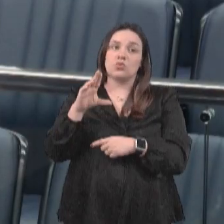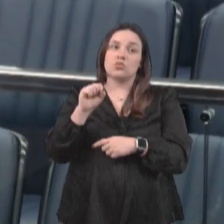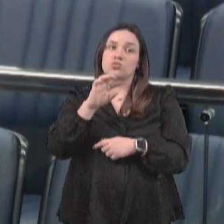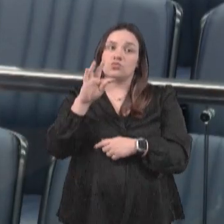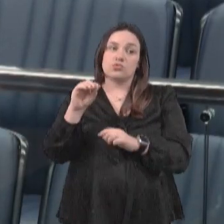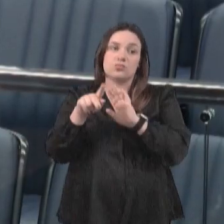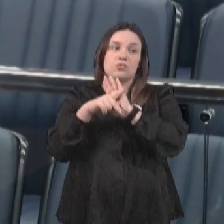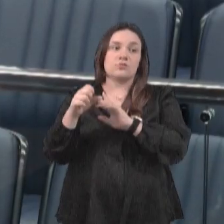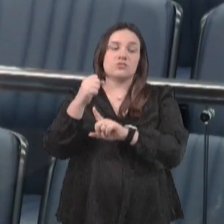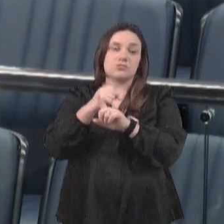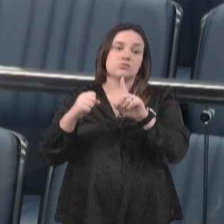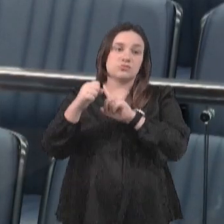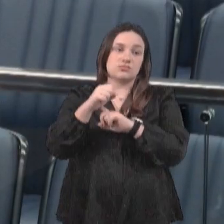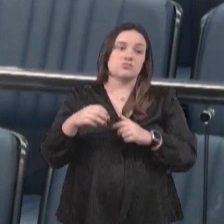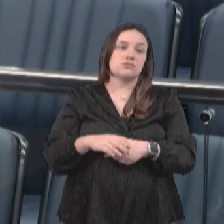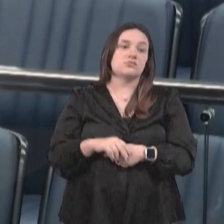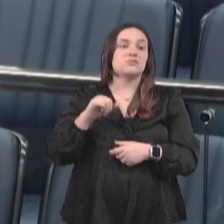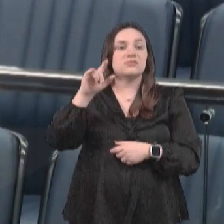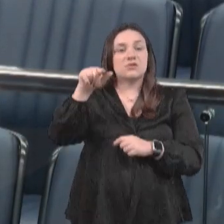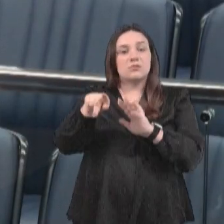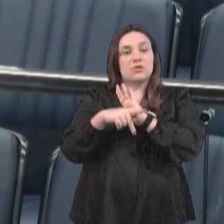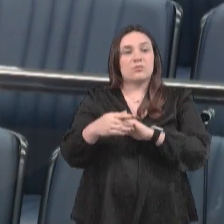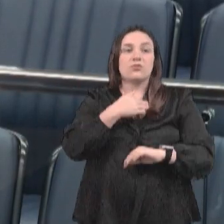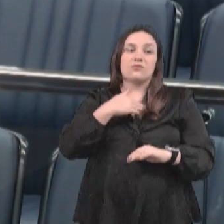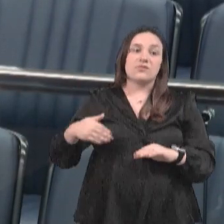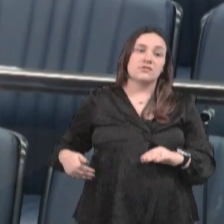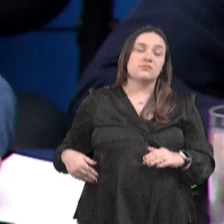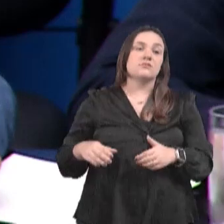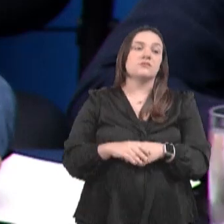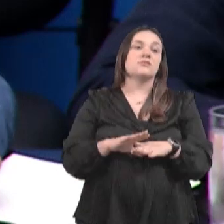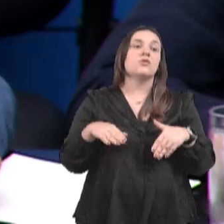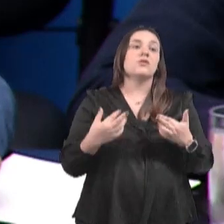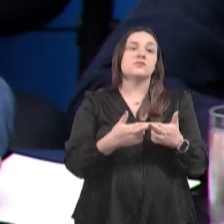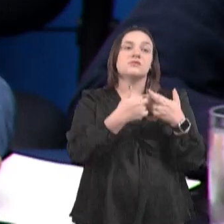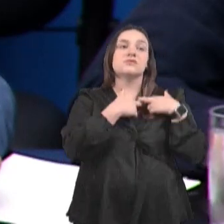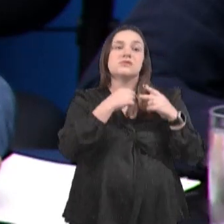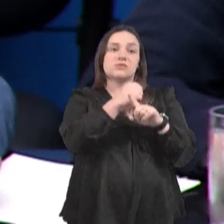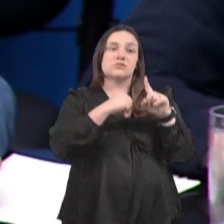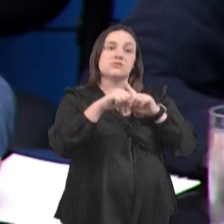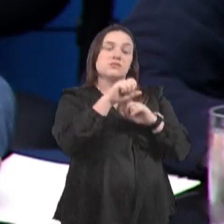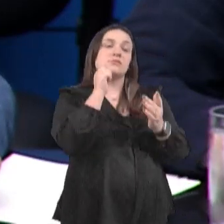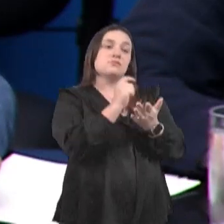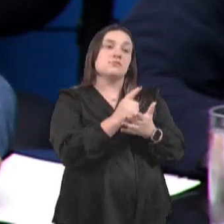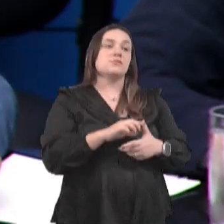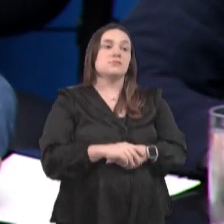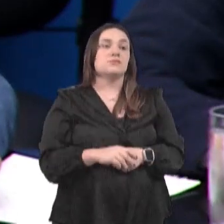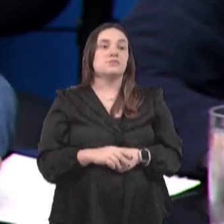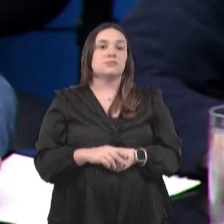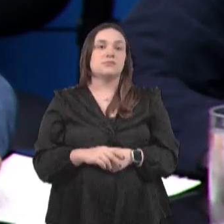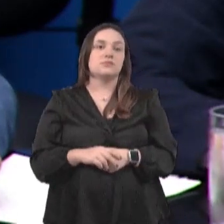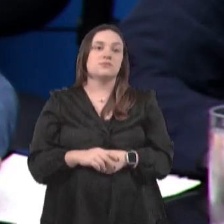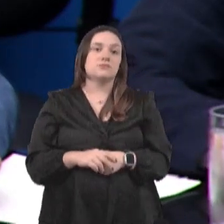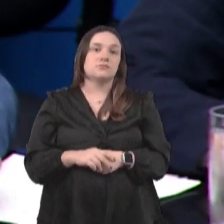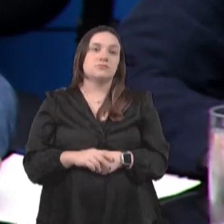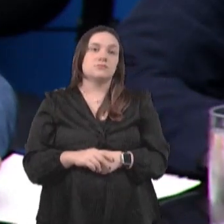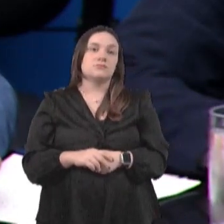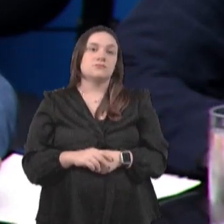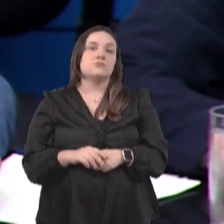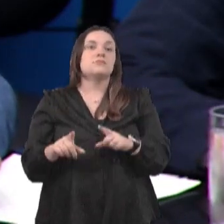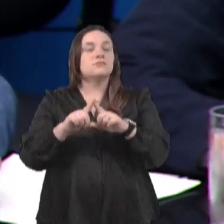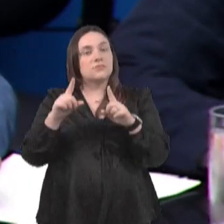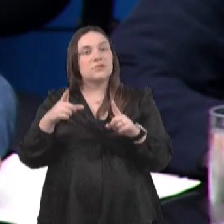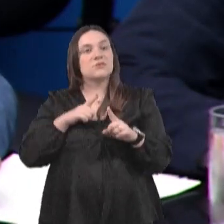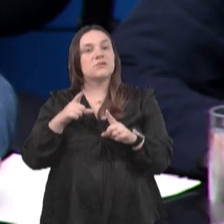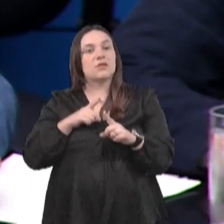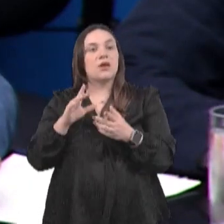para a sociedade. Quando é um custo para o Estado, quem arca com esse custo é a sociedade. Mas existem custos que a